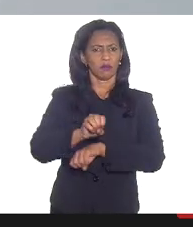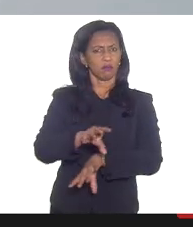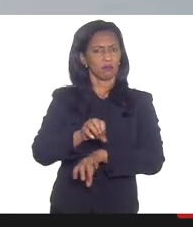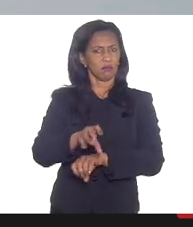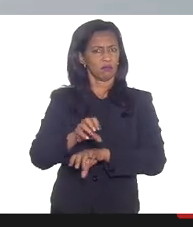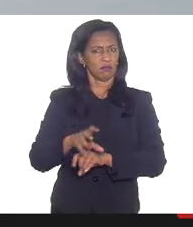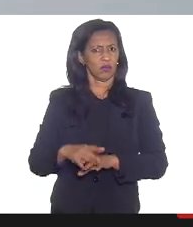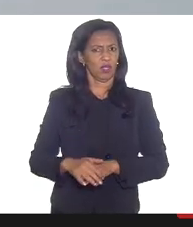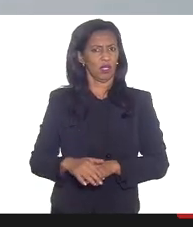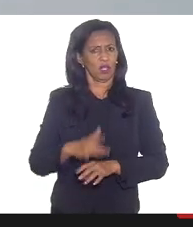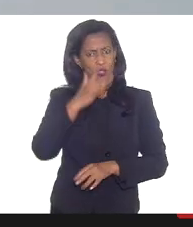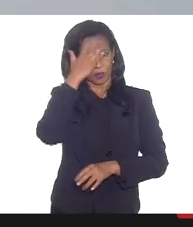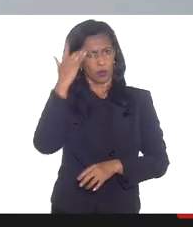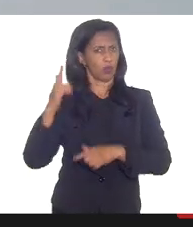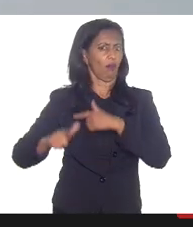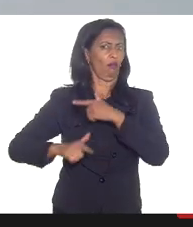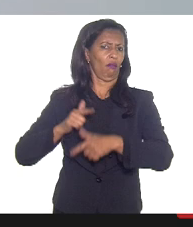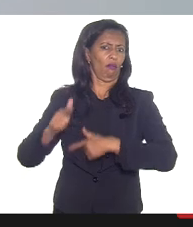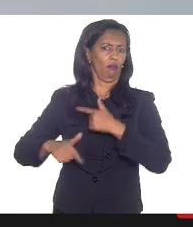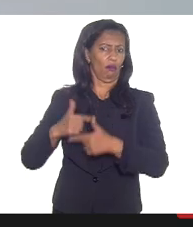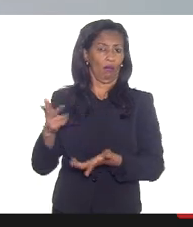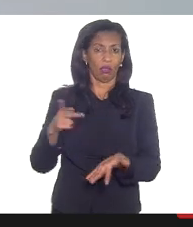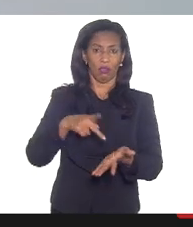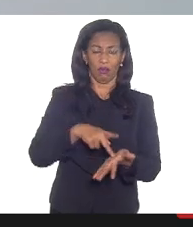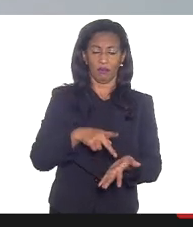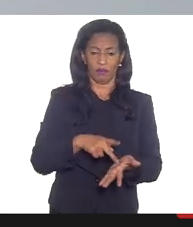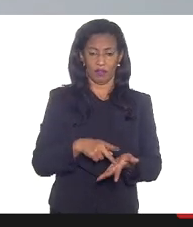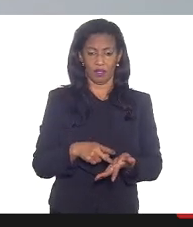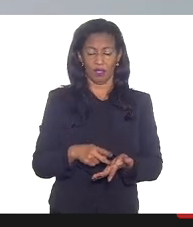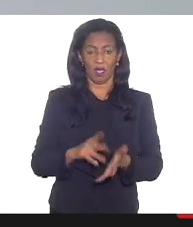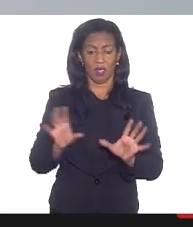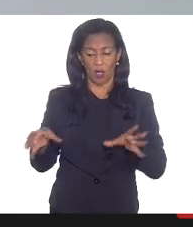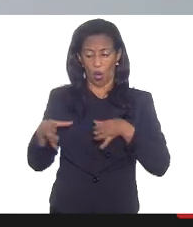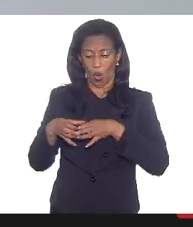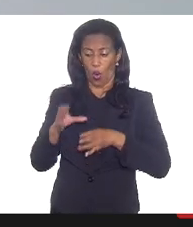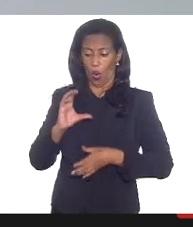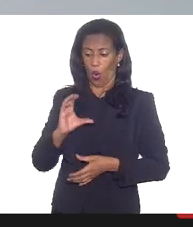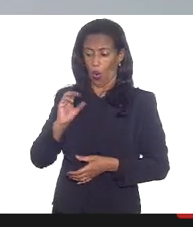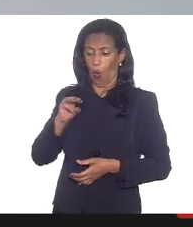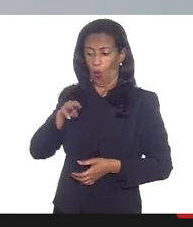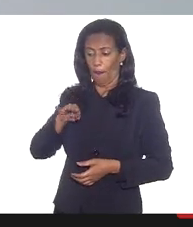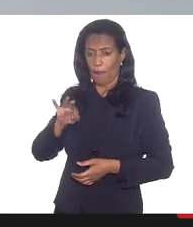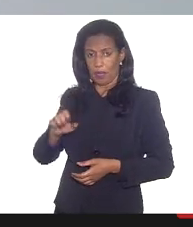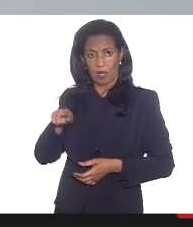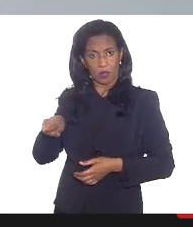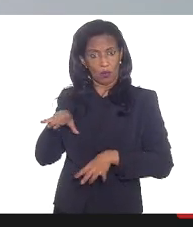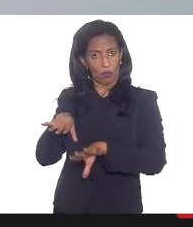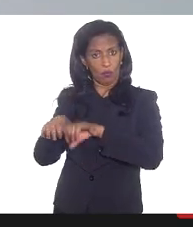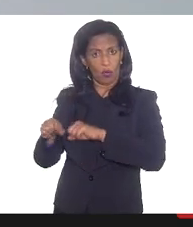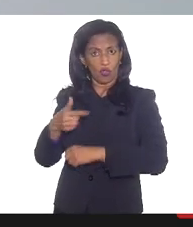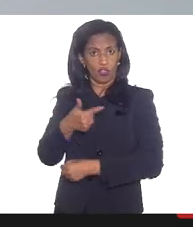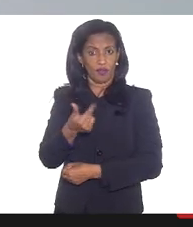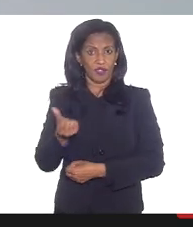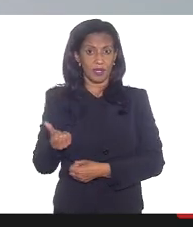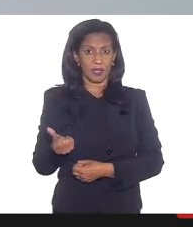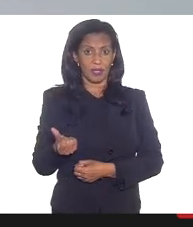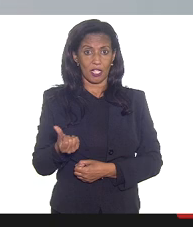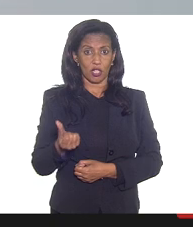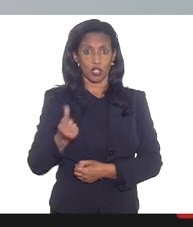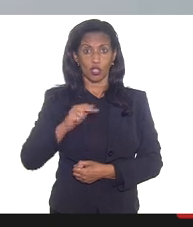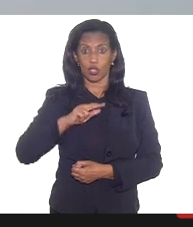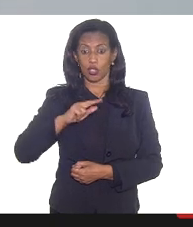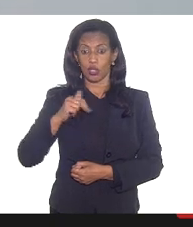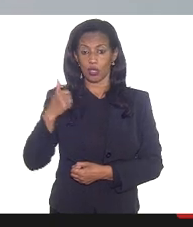filhos e filhas de trabalhadores. Na verdade, esses comitês eles só foram formalizados no dia 26 de